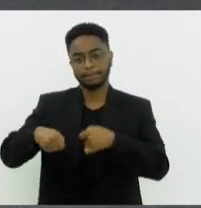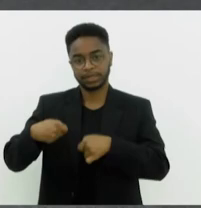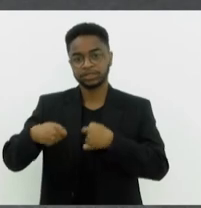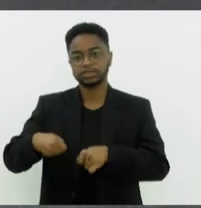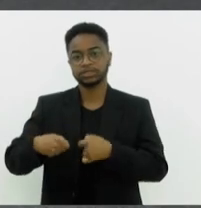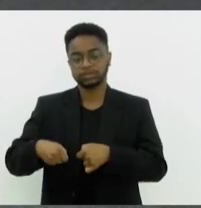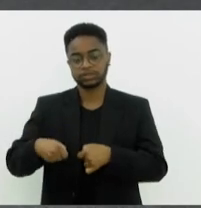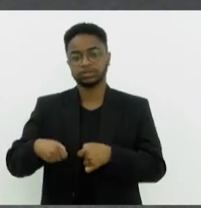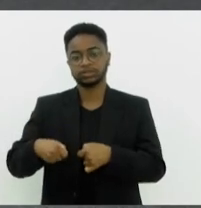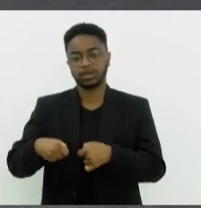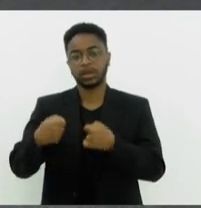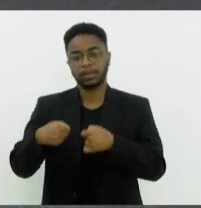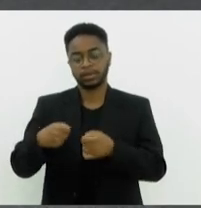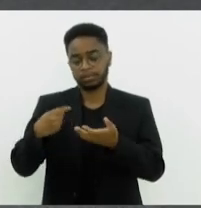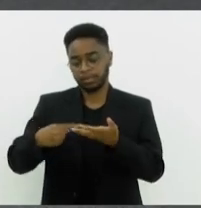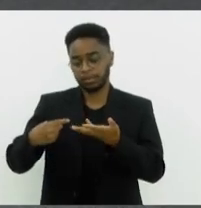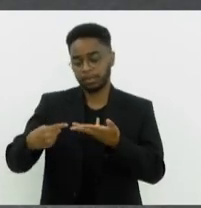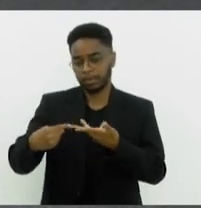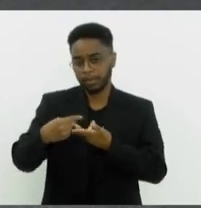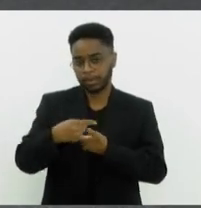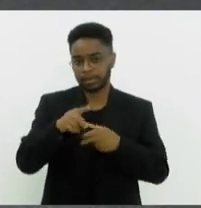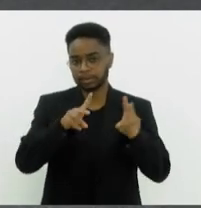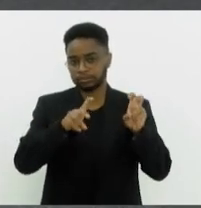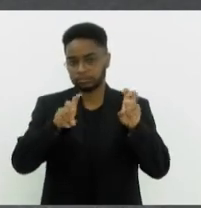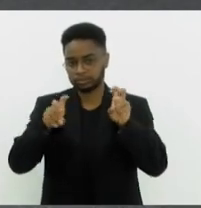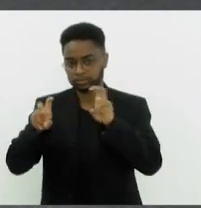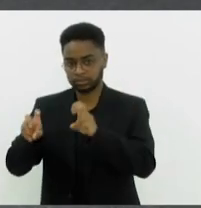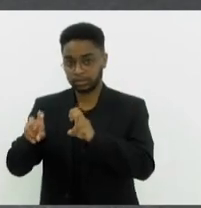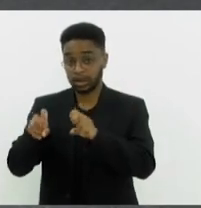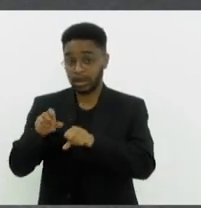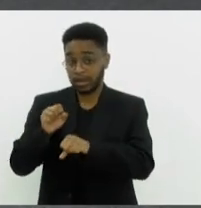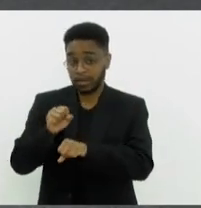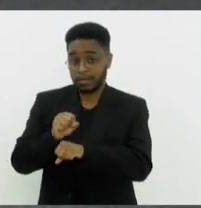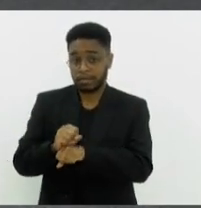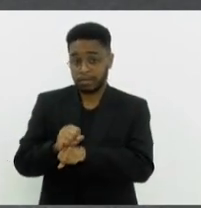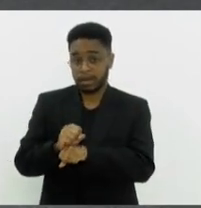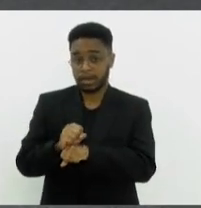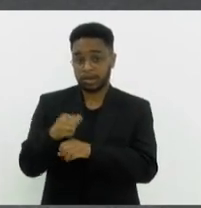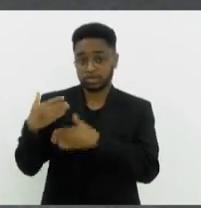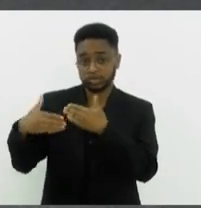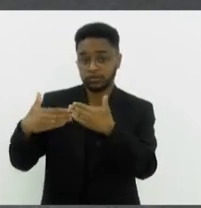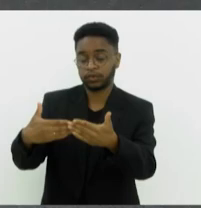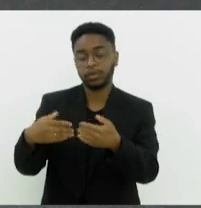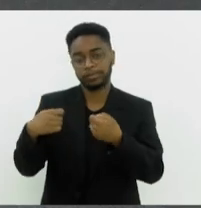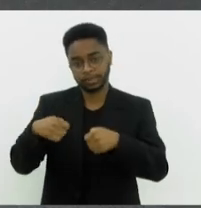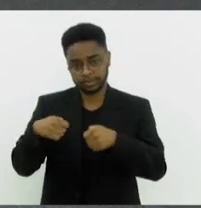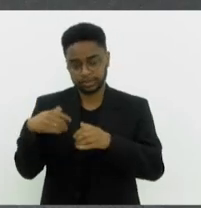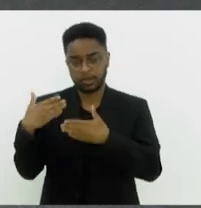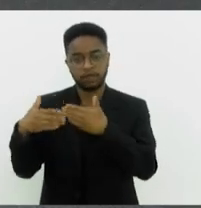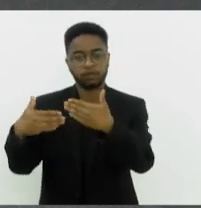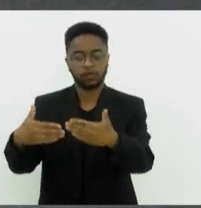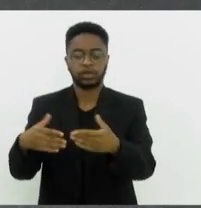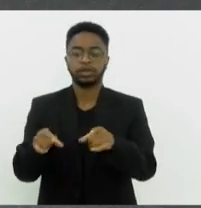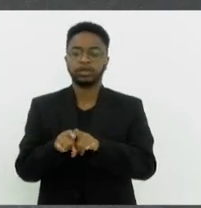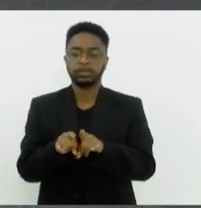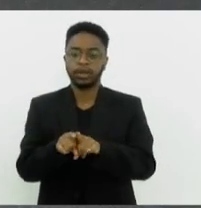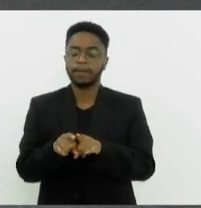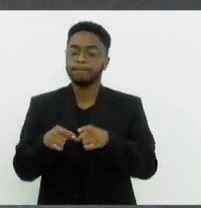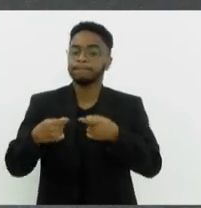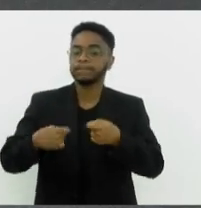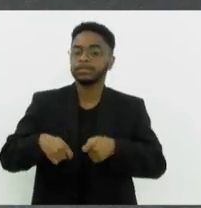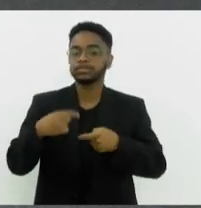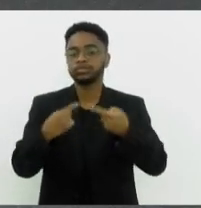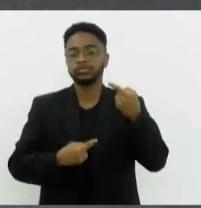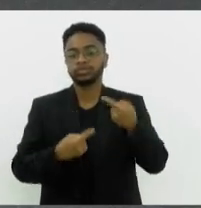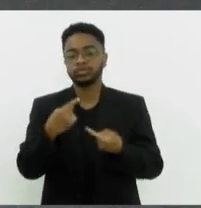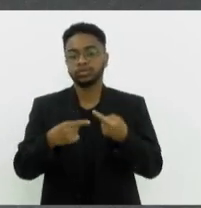precisam que diversos pontos da sua carreira que estão congelados sejam descongelados e precisam também